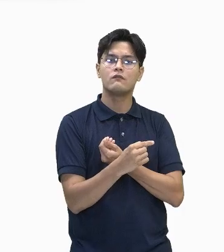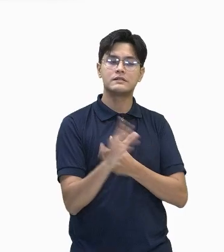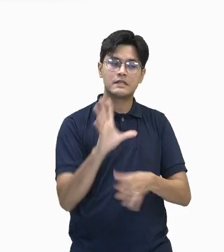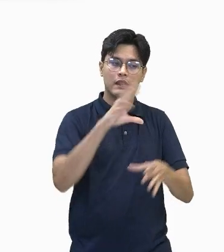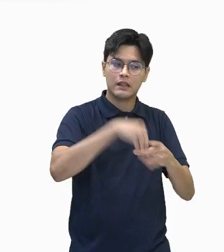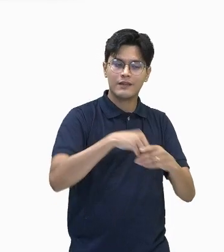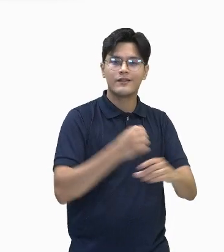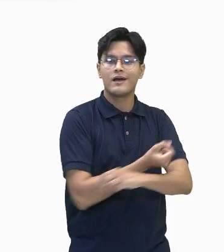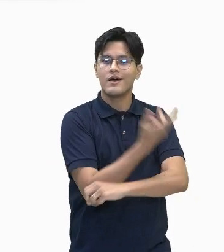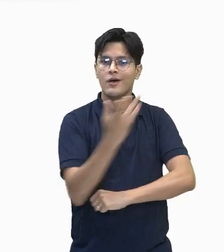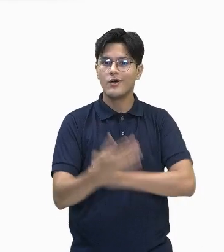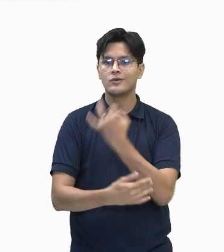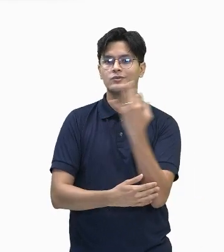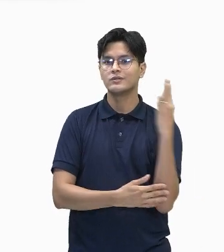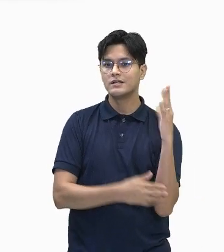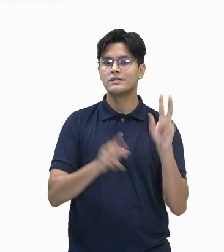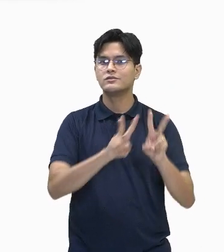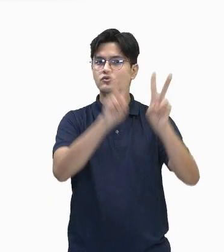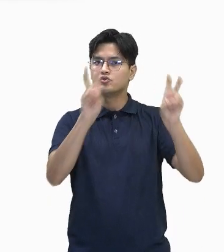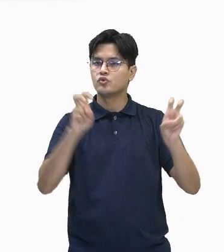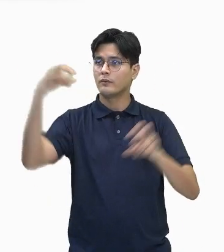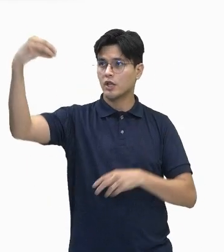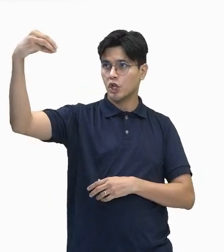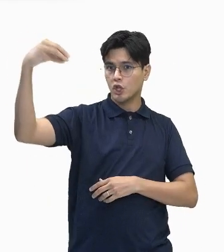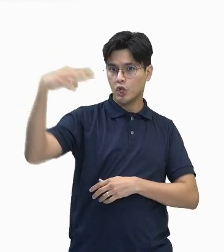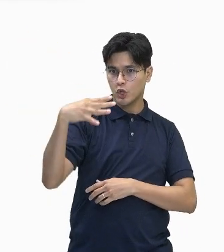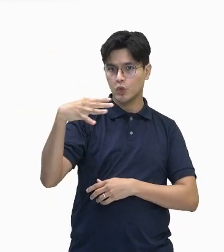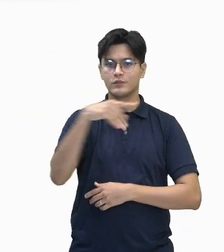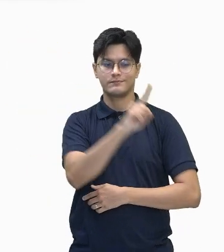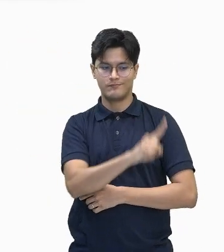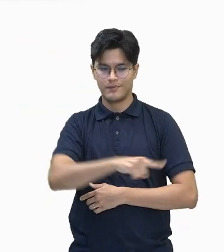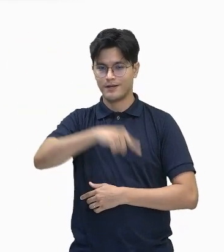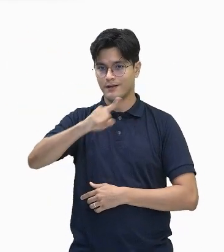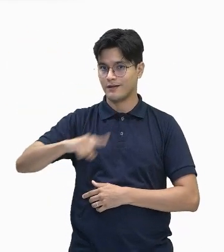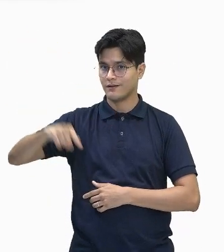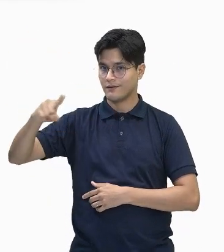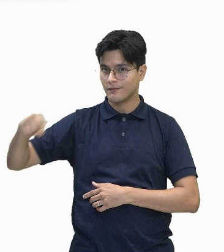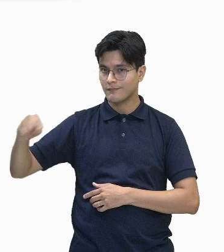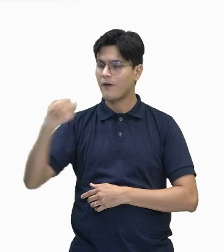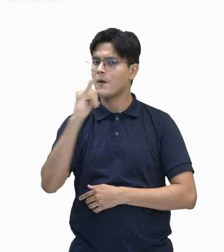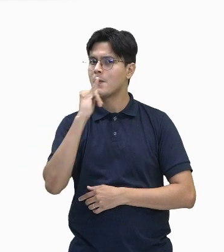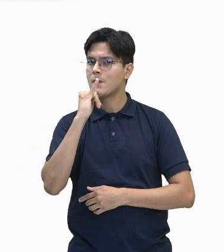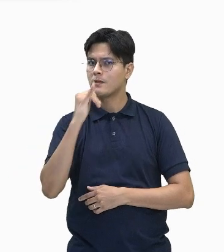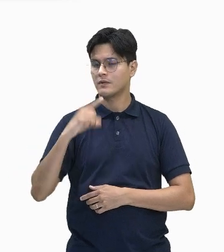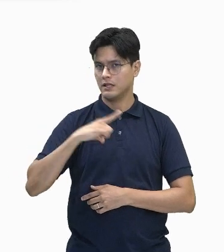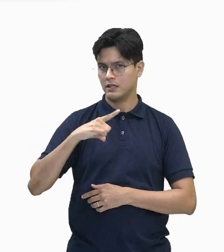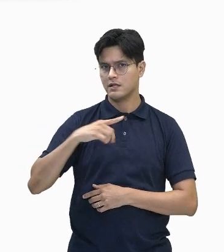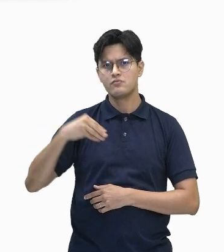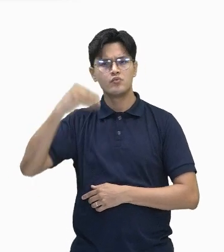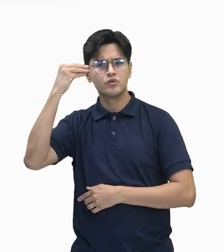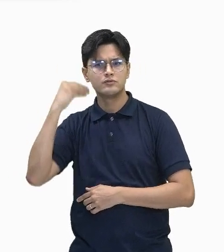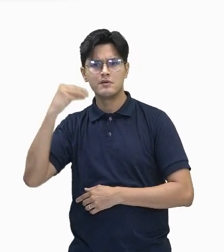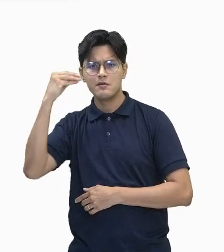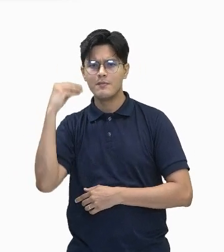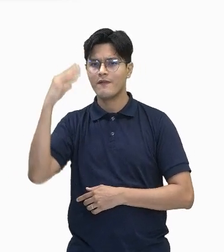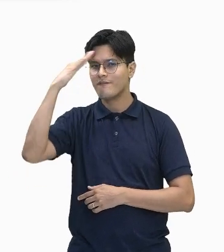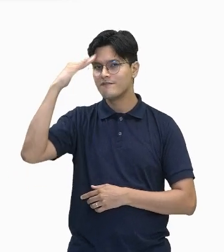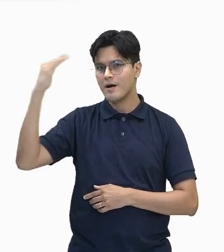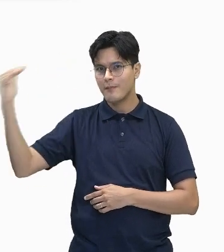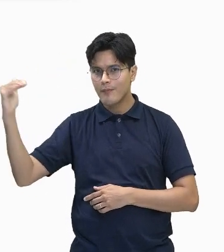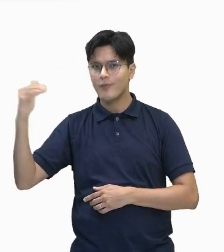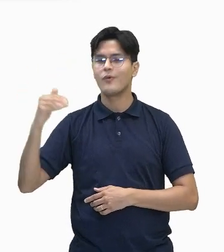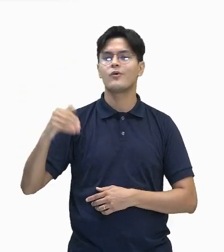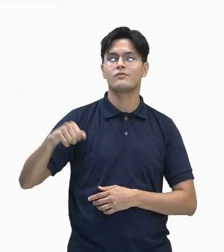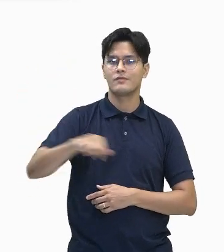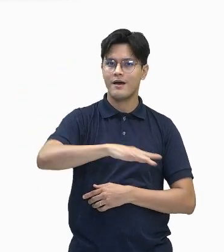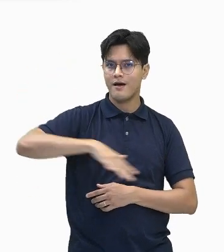luz. E aí nós temos um experimento aí muito conhecido na física, né? Muito conhecido no meio